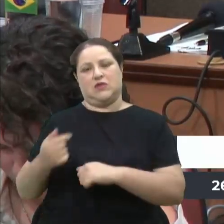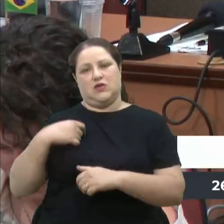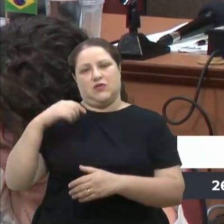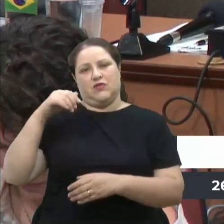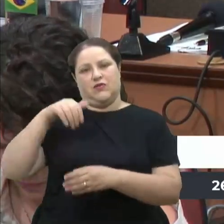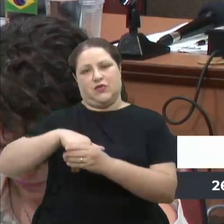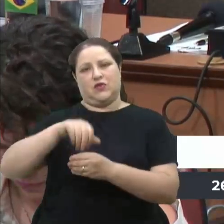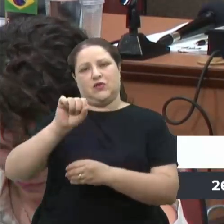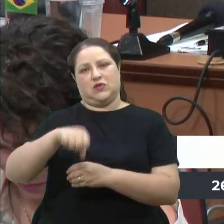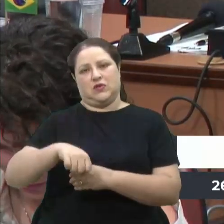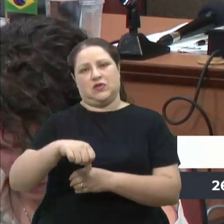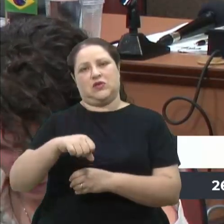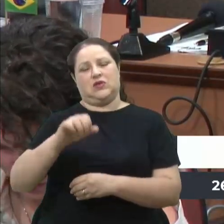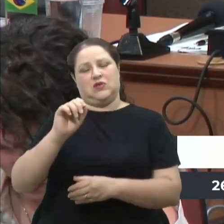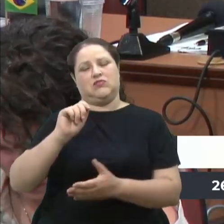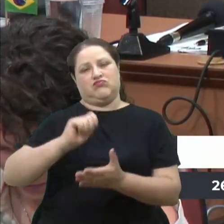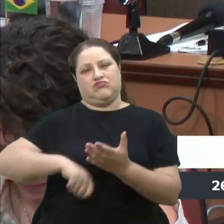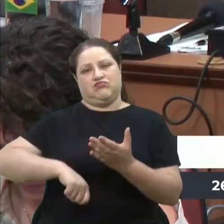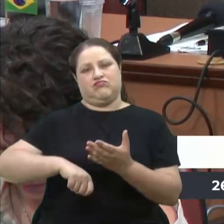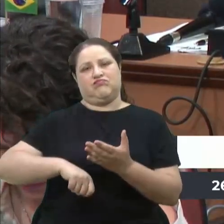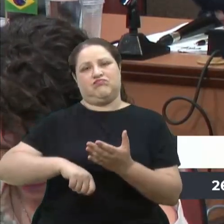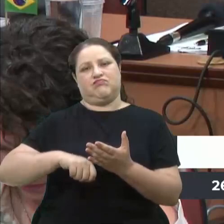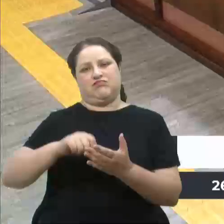Vereador bortola presidente